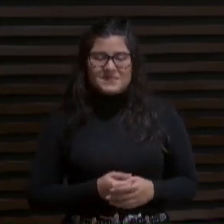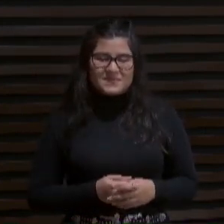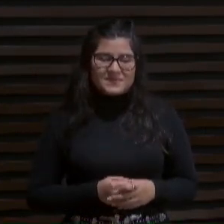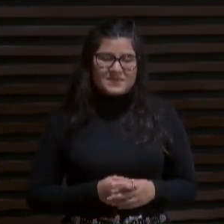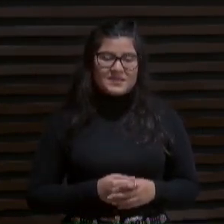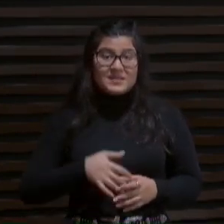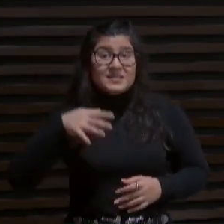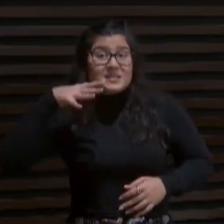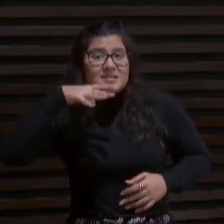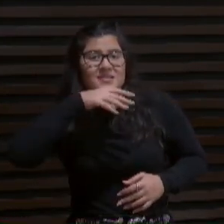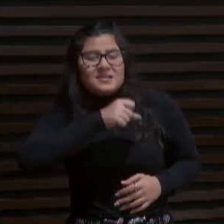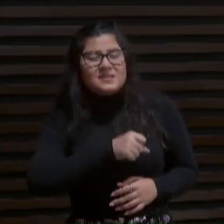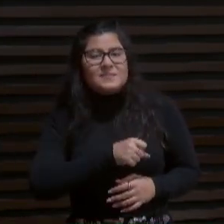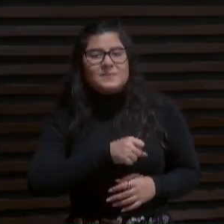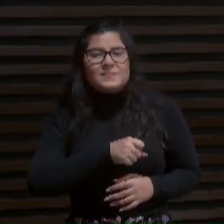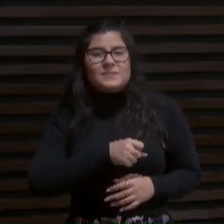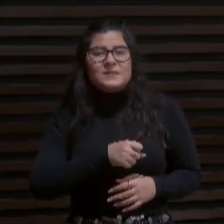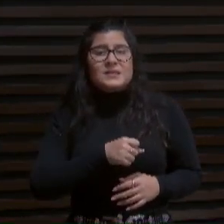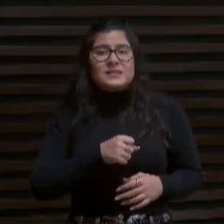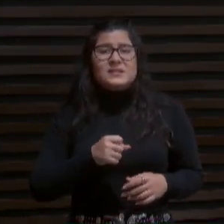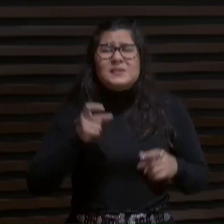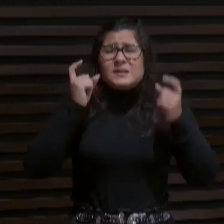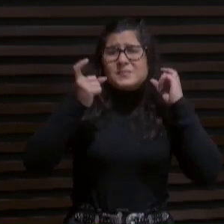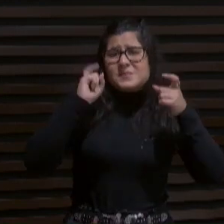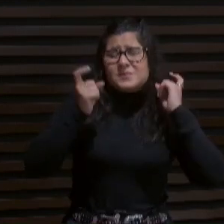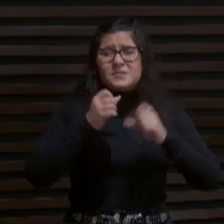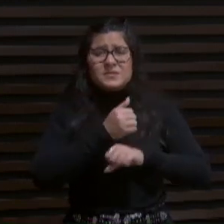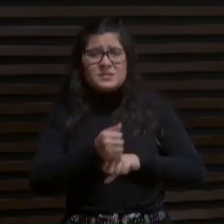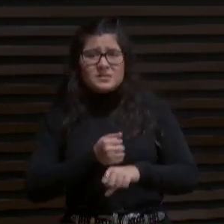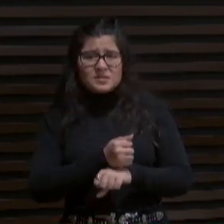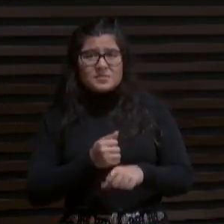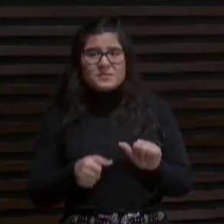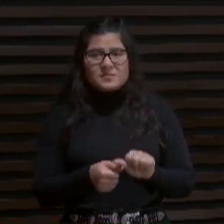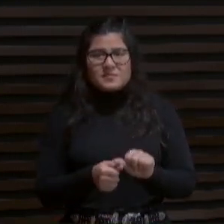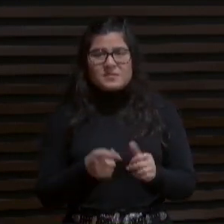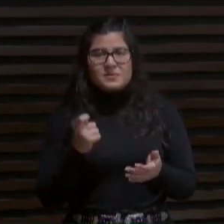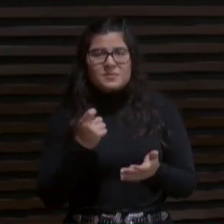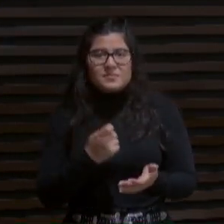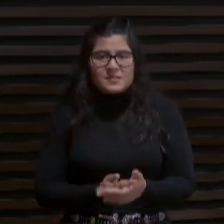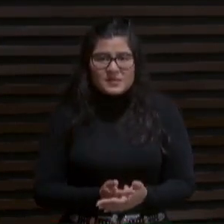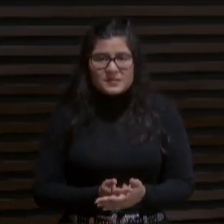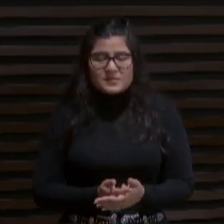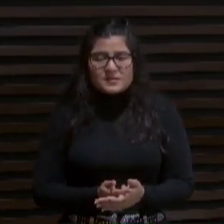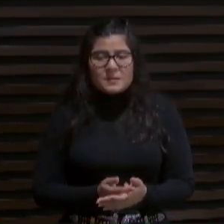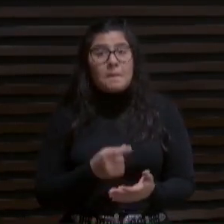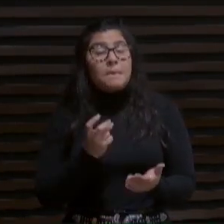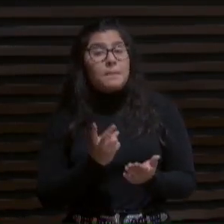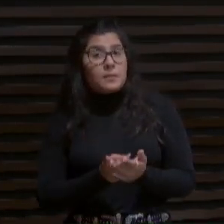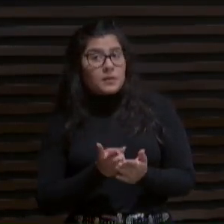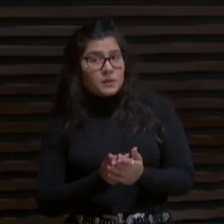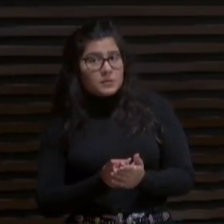A pressa e o desespero de Abraão fez com que ele comprasse. Embora